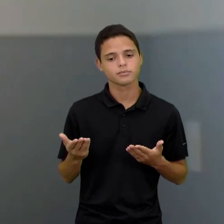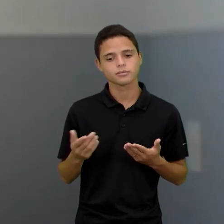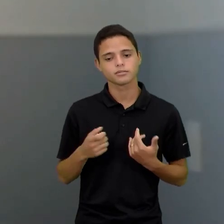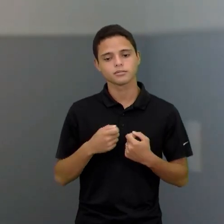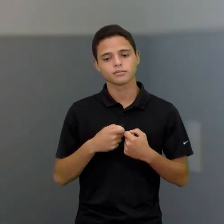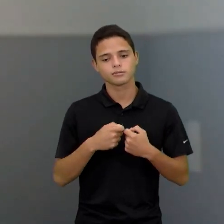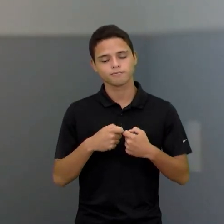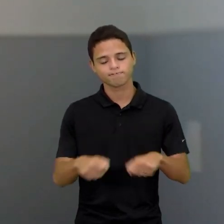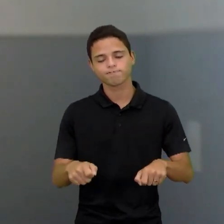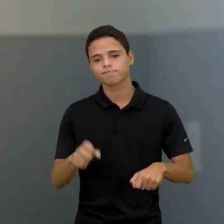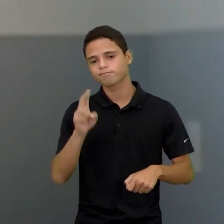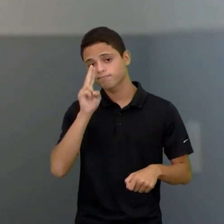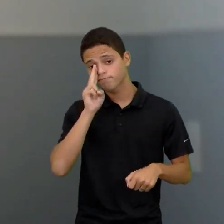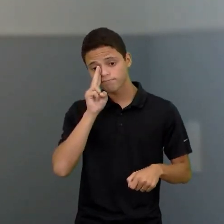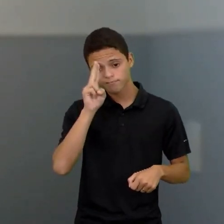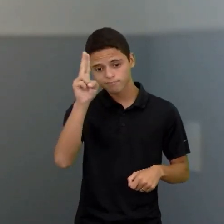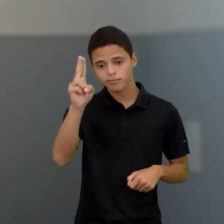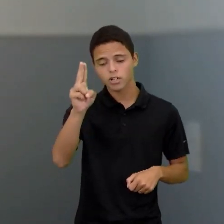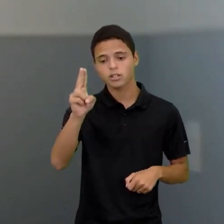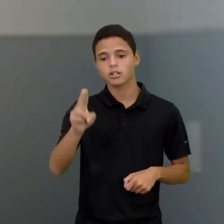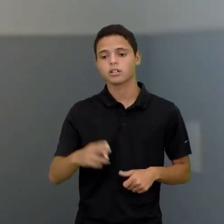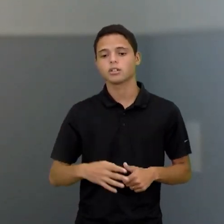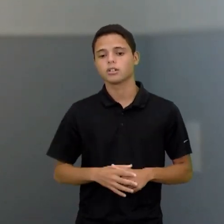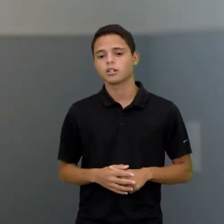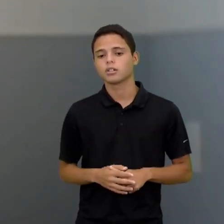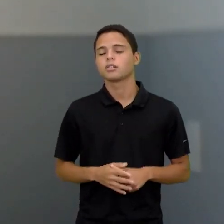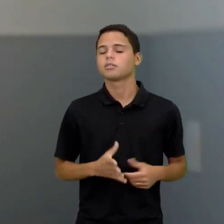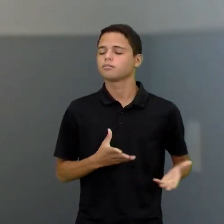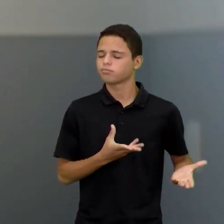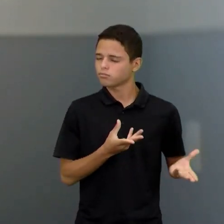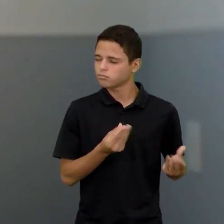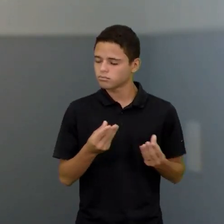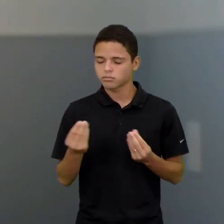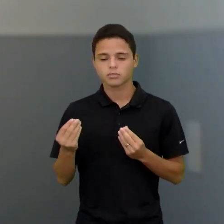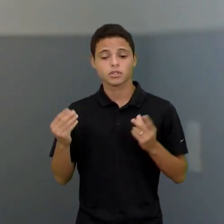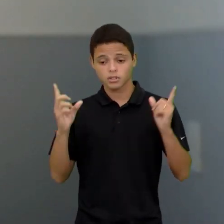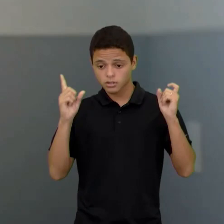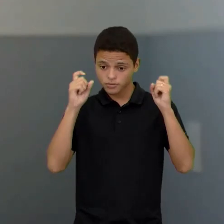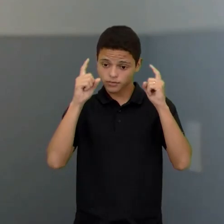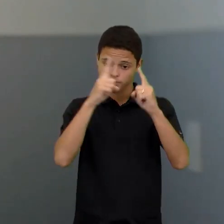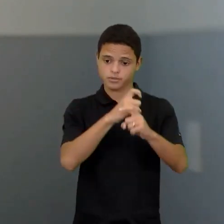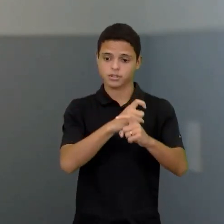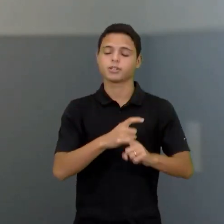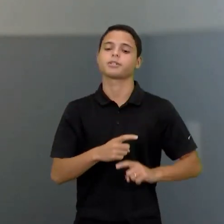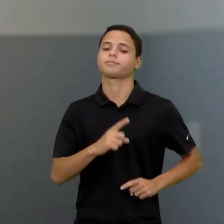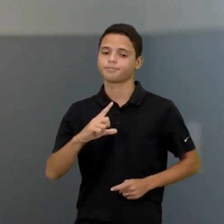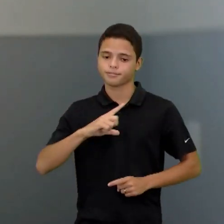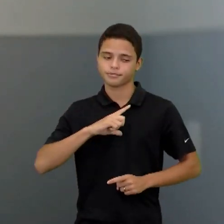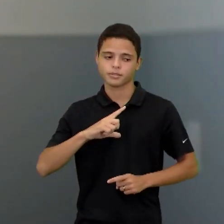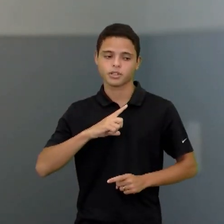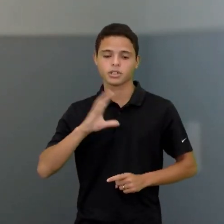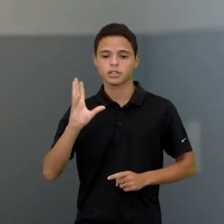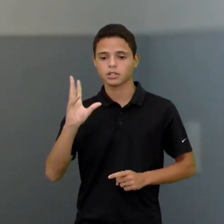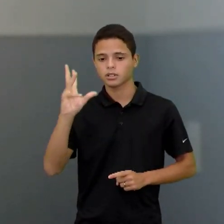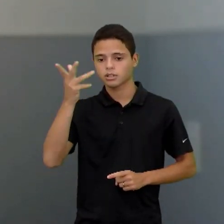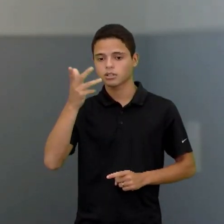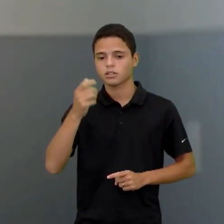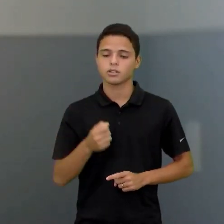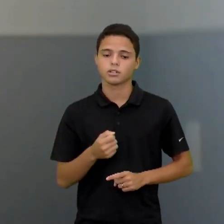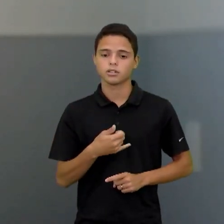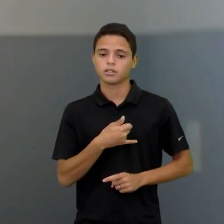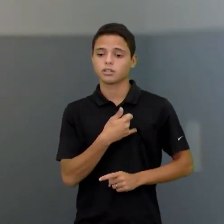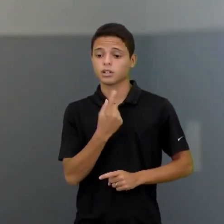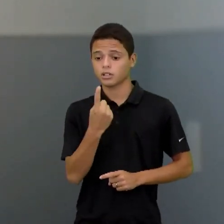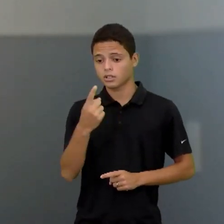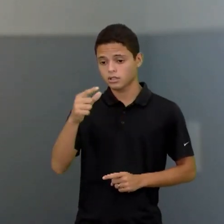bem incapacitante, uma lesão que traz realmente bastante limitação. Ela aconteceu quando eu tinha